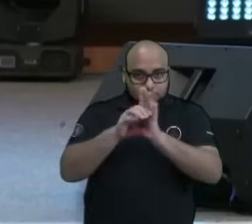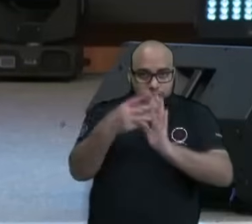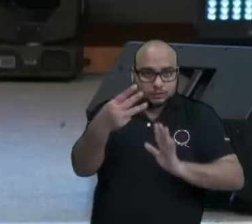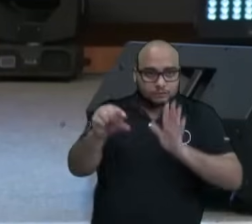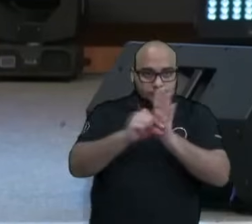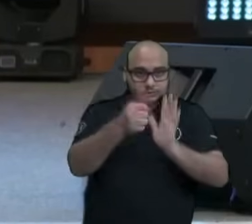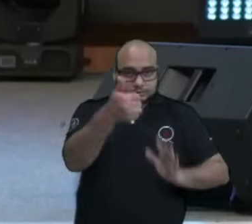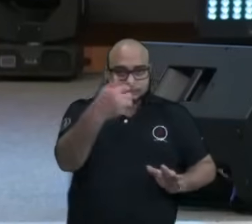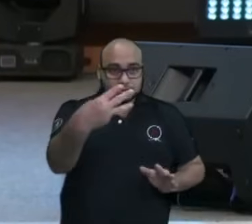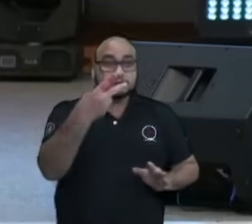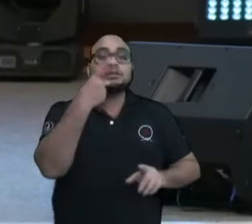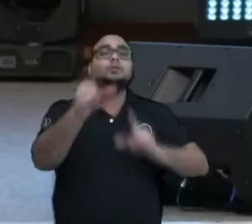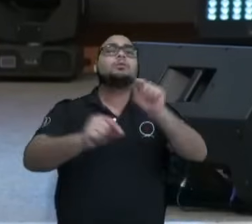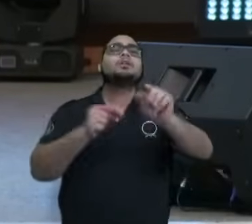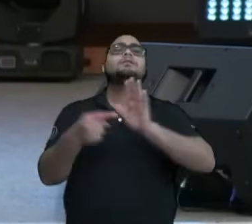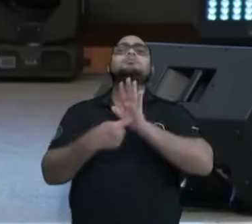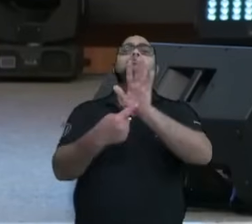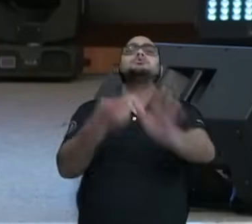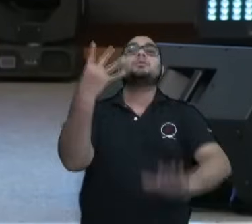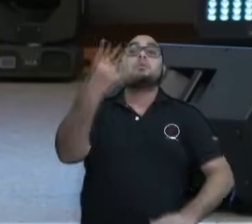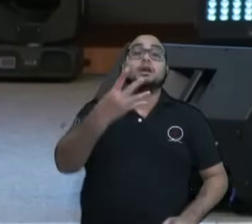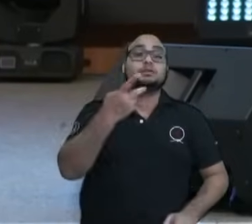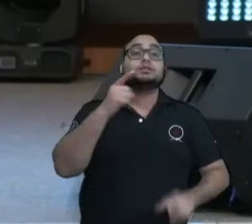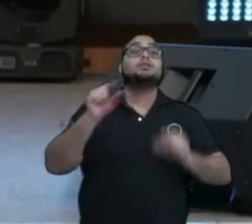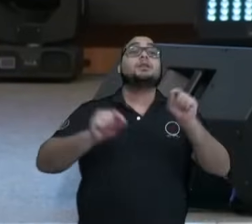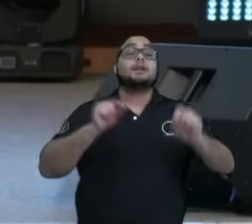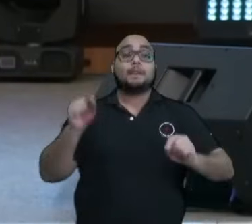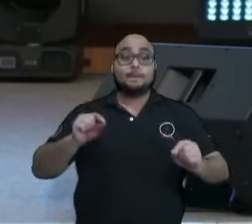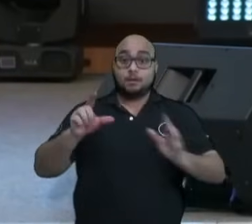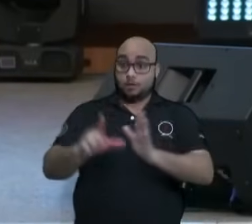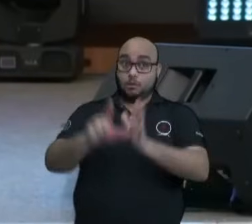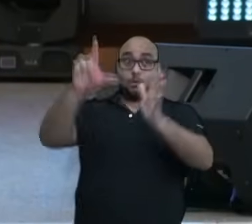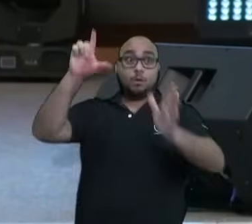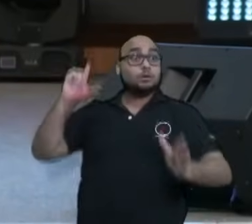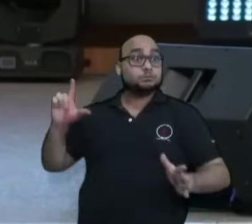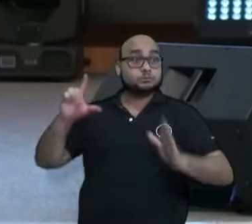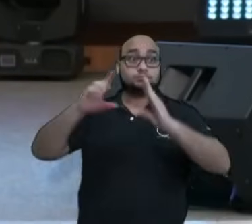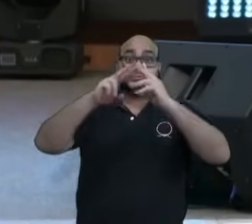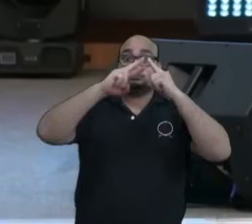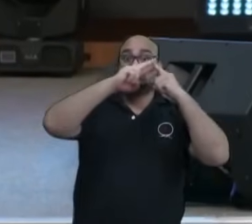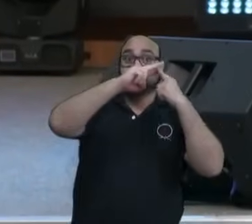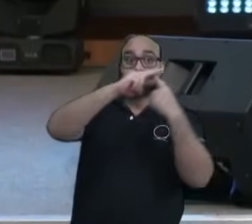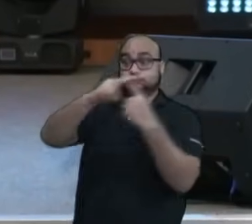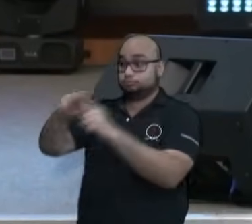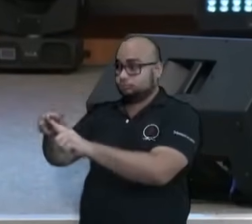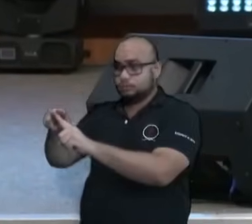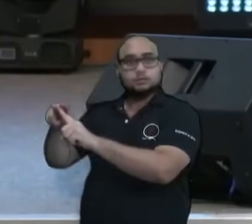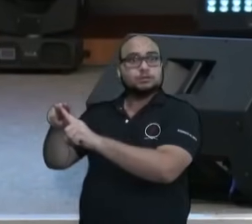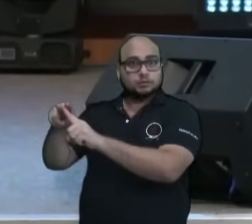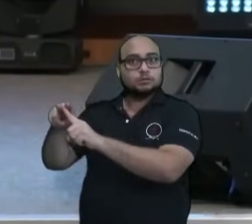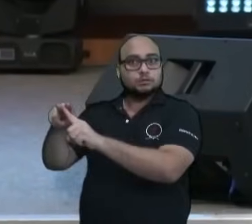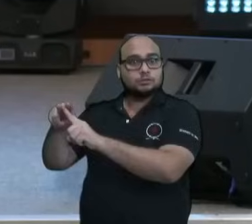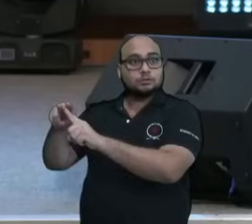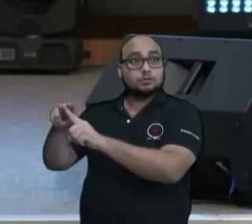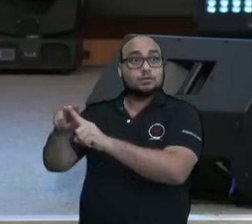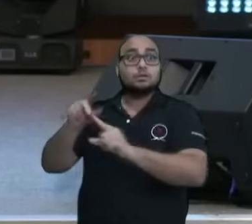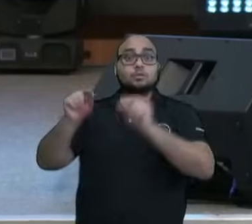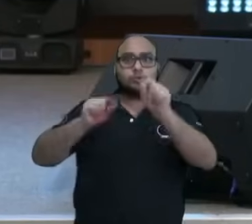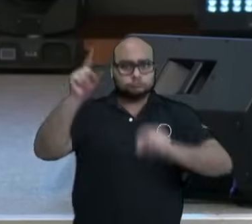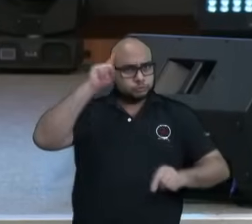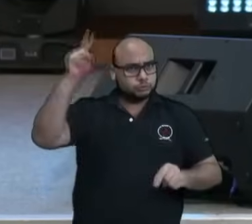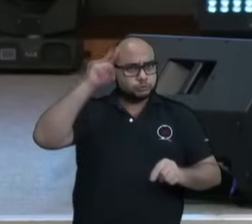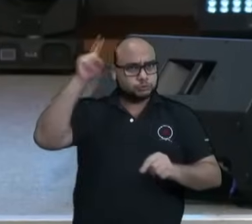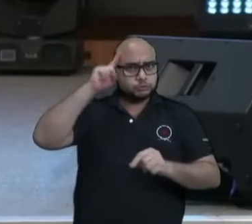14 antes exortai-vos uns aos outros no dia de hoje